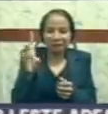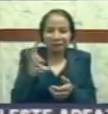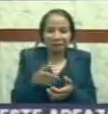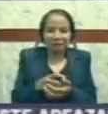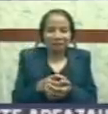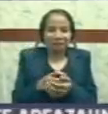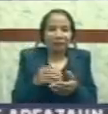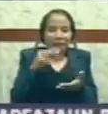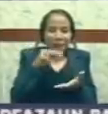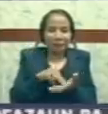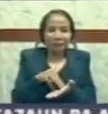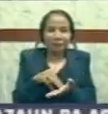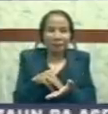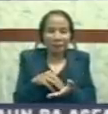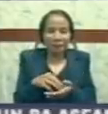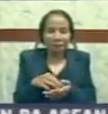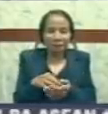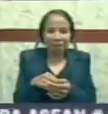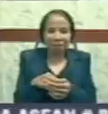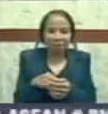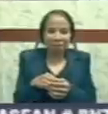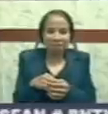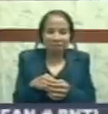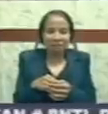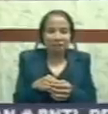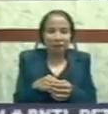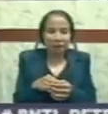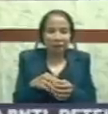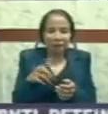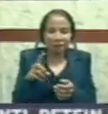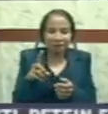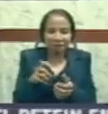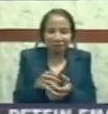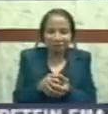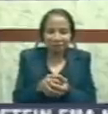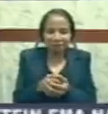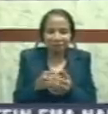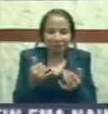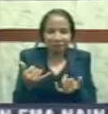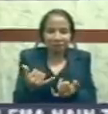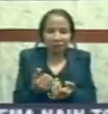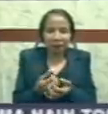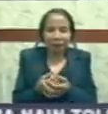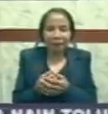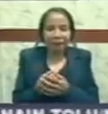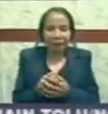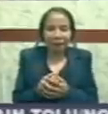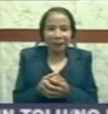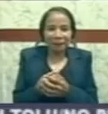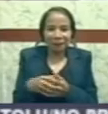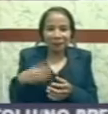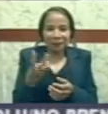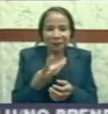127 milhões do né? Bem, a tu soma, 127 milhões, to é, né? Mas está.